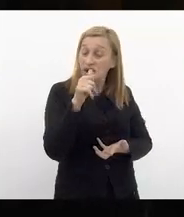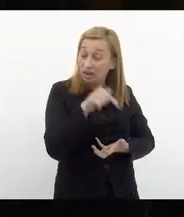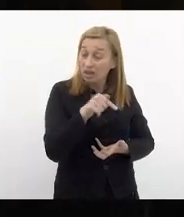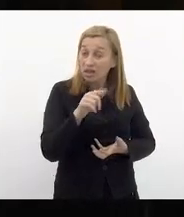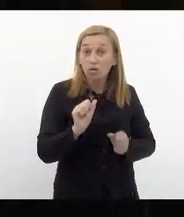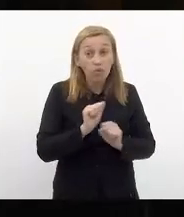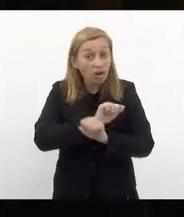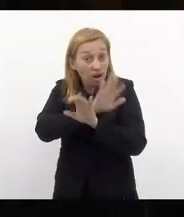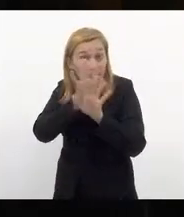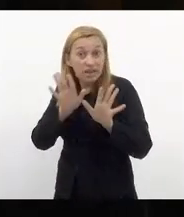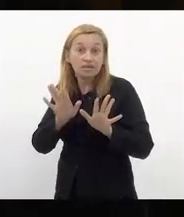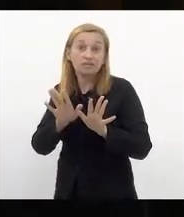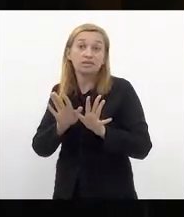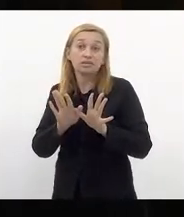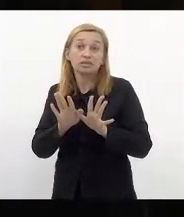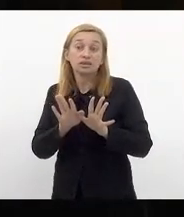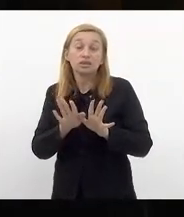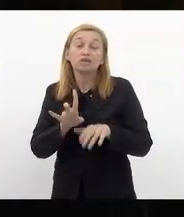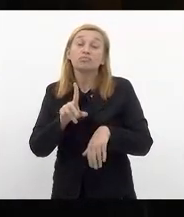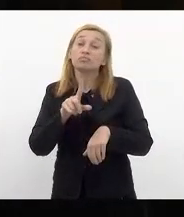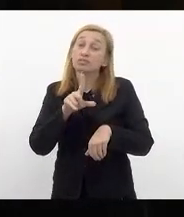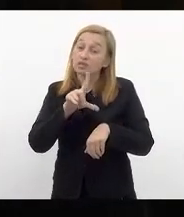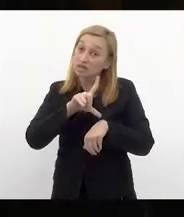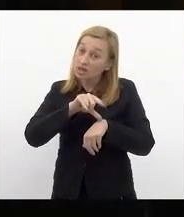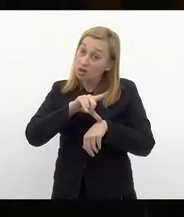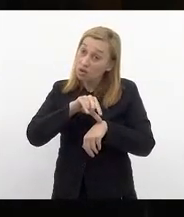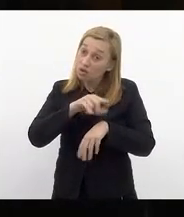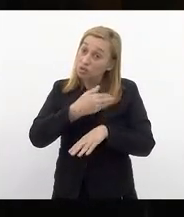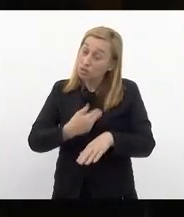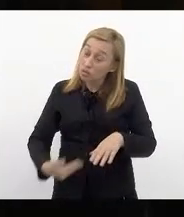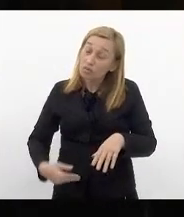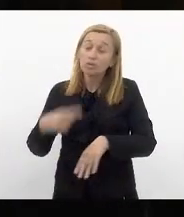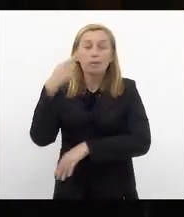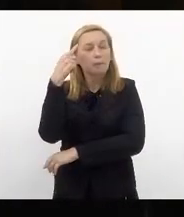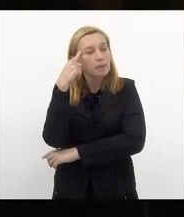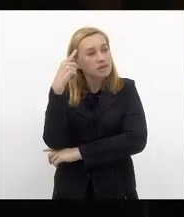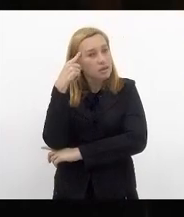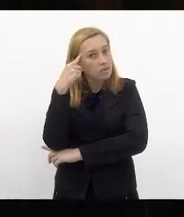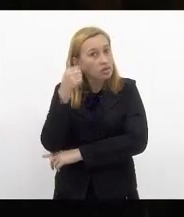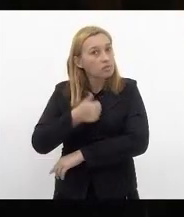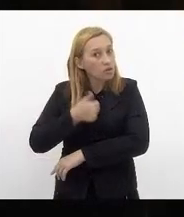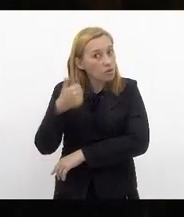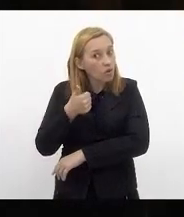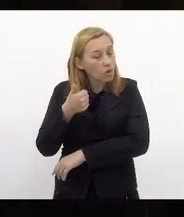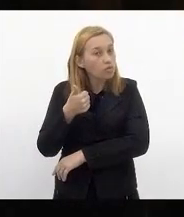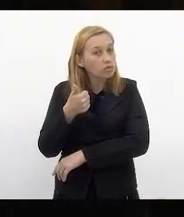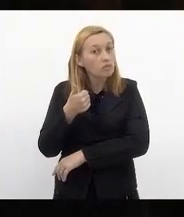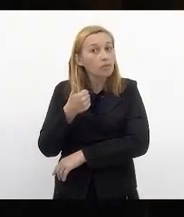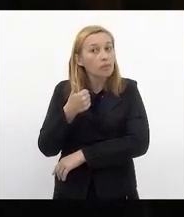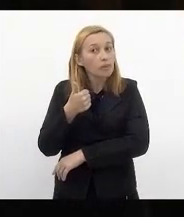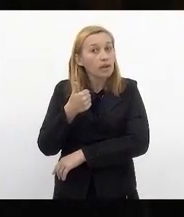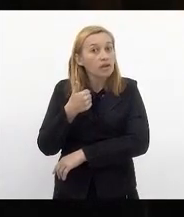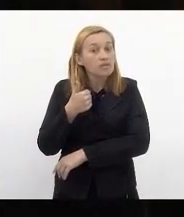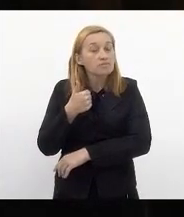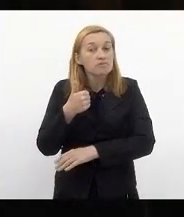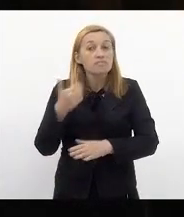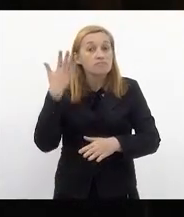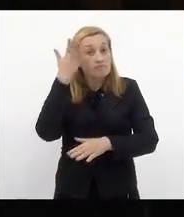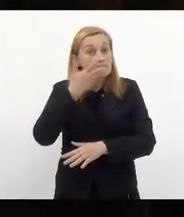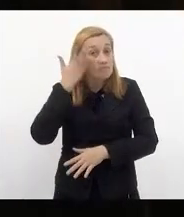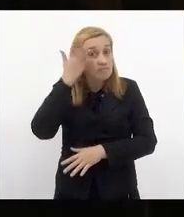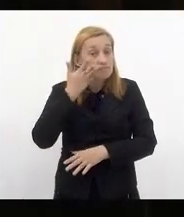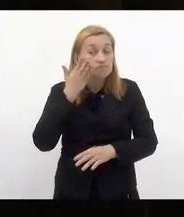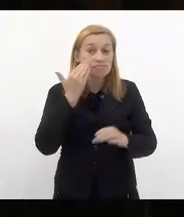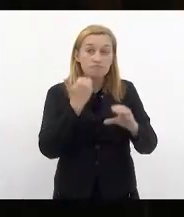toda clareza, está na hora do governador fazer uma reflexão em cima dessas mensagens que